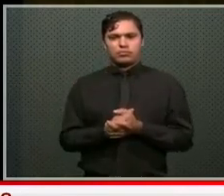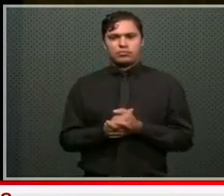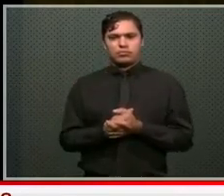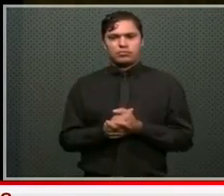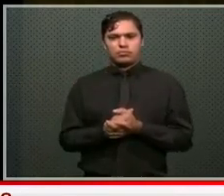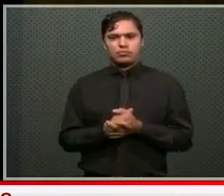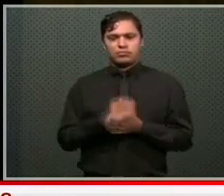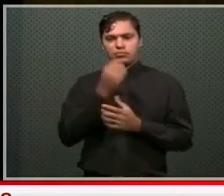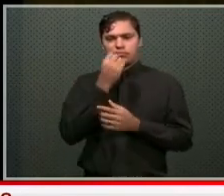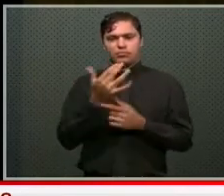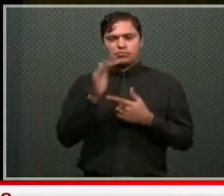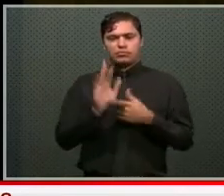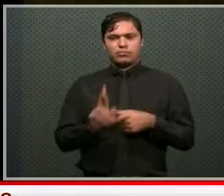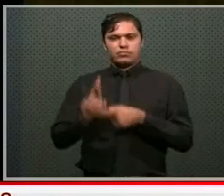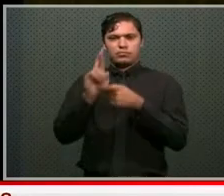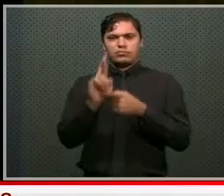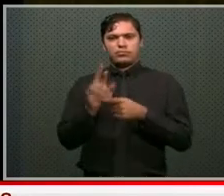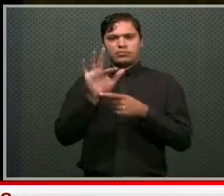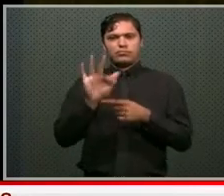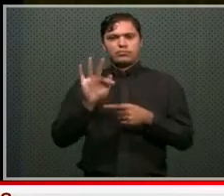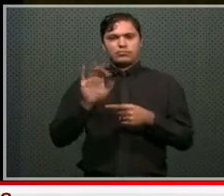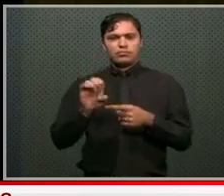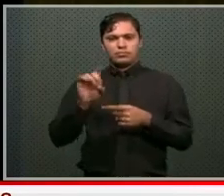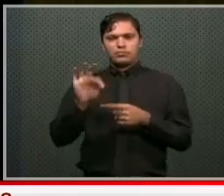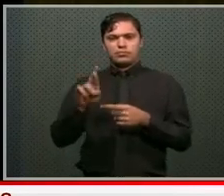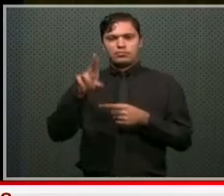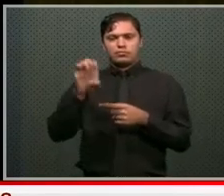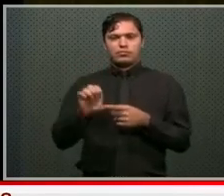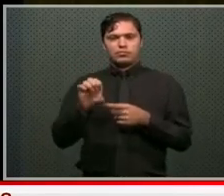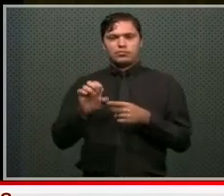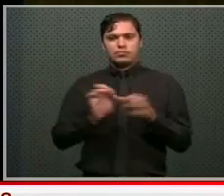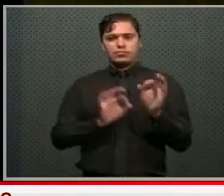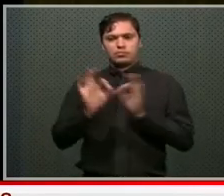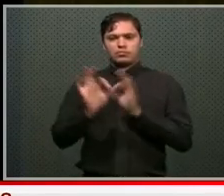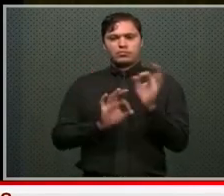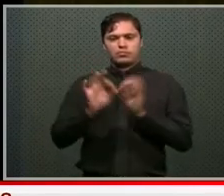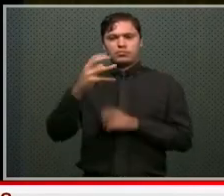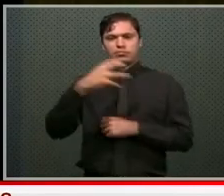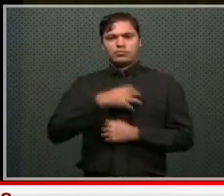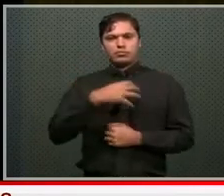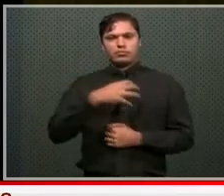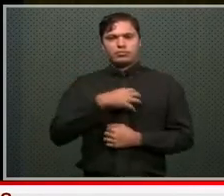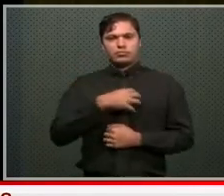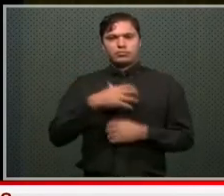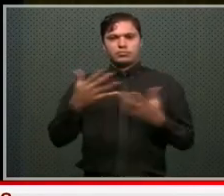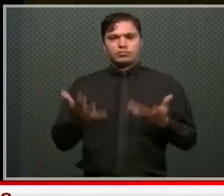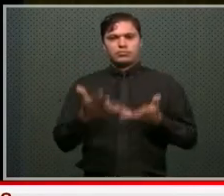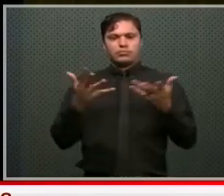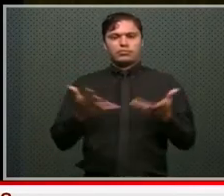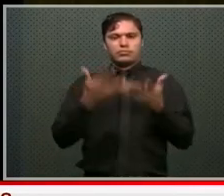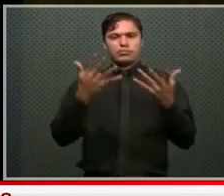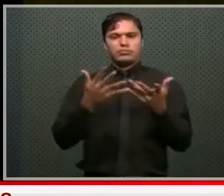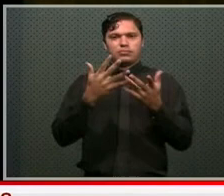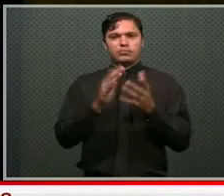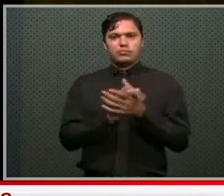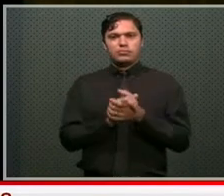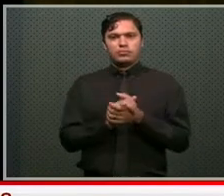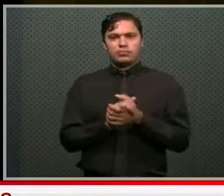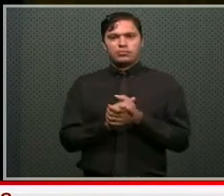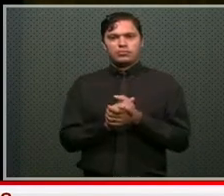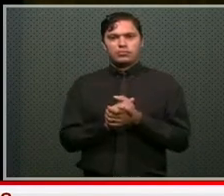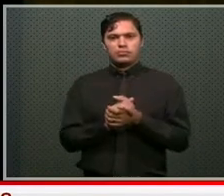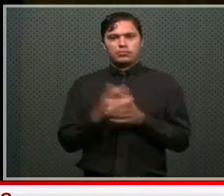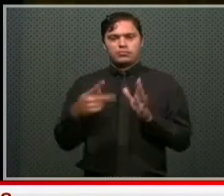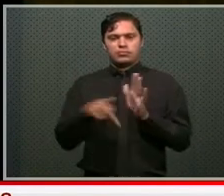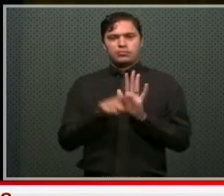representante da fé é trabalhar no sentido de fomentar essa produção de subsistência para